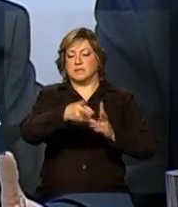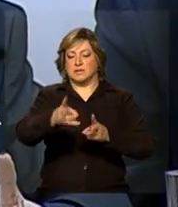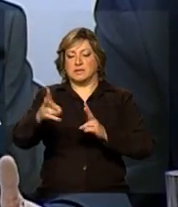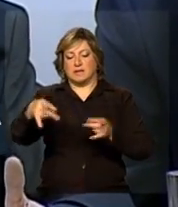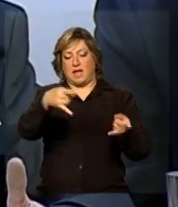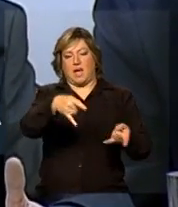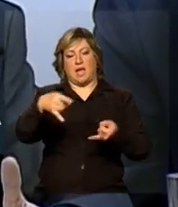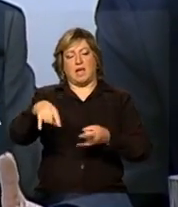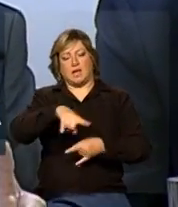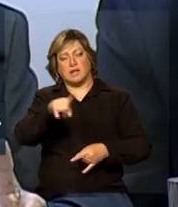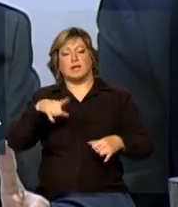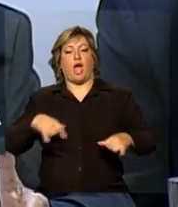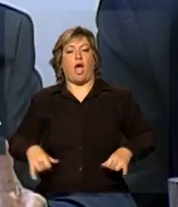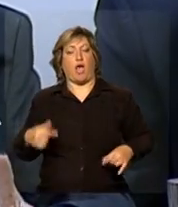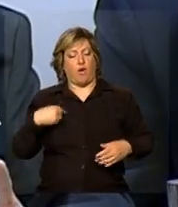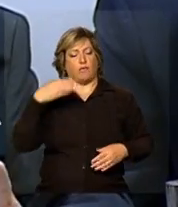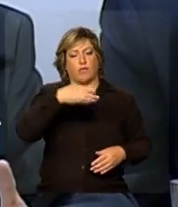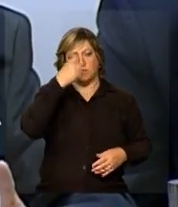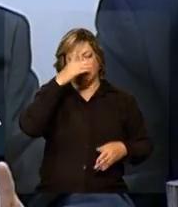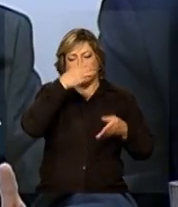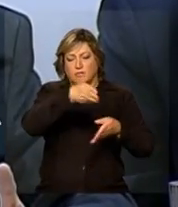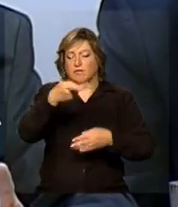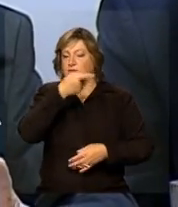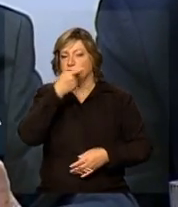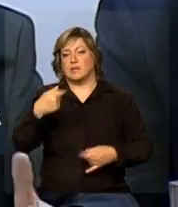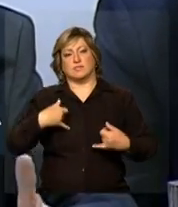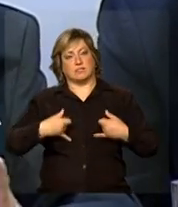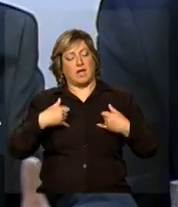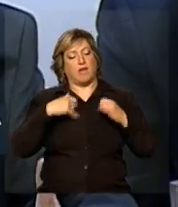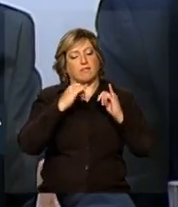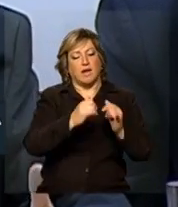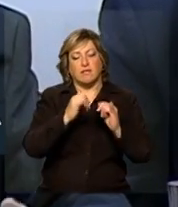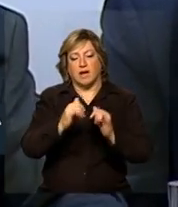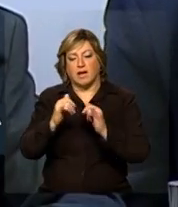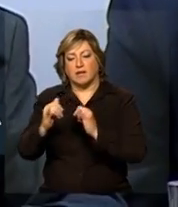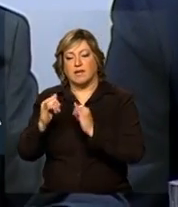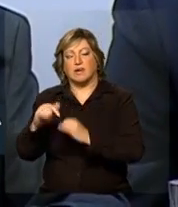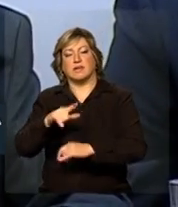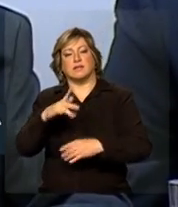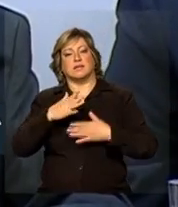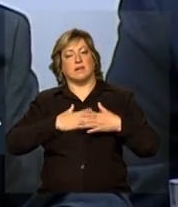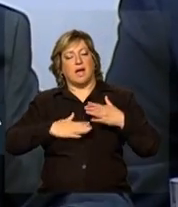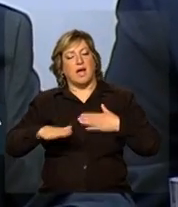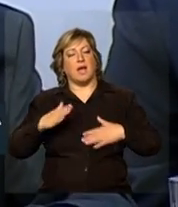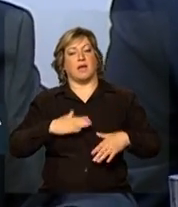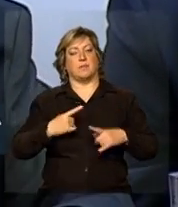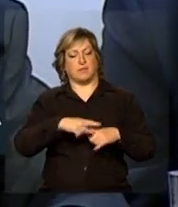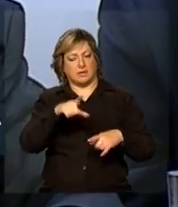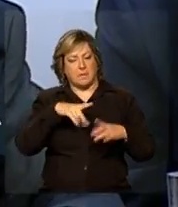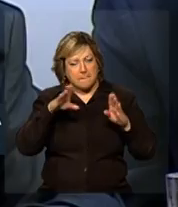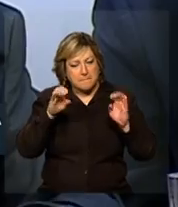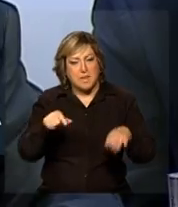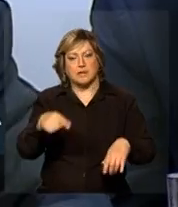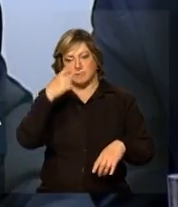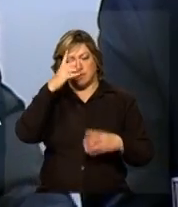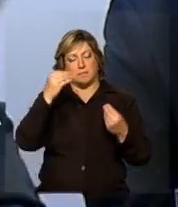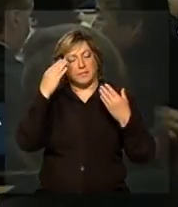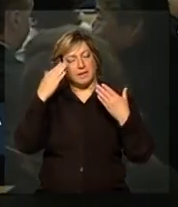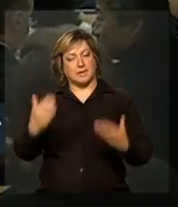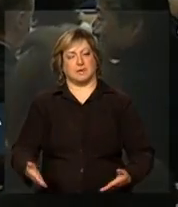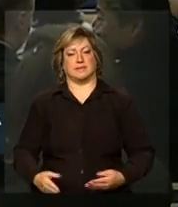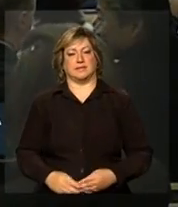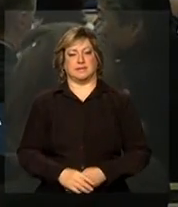com as pessoas. Eu tenho muito orgulho disso, de poder passar essa palavra. Eles, digo sempre, vocês estão muito bem encaminhados aqui. Muito